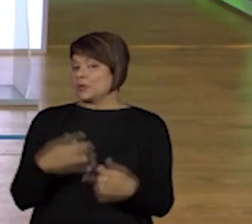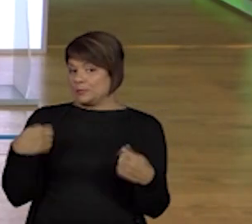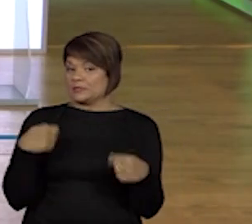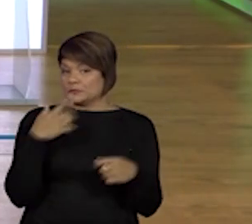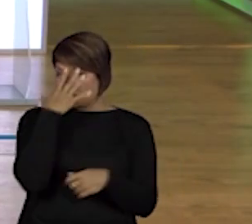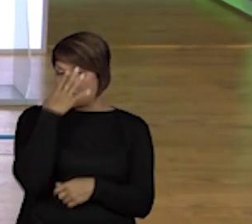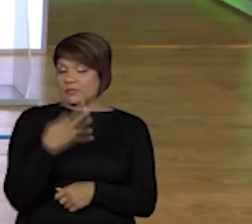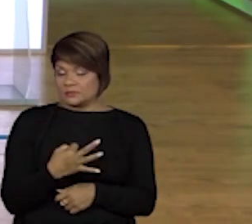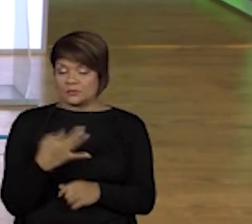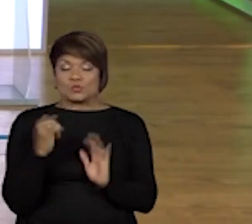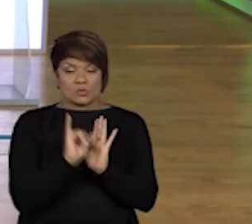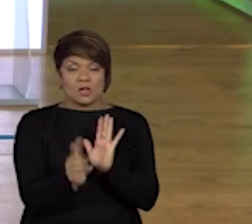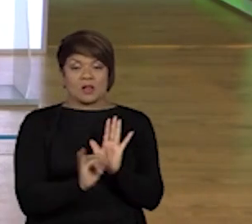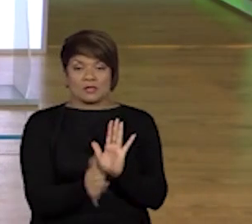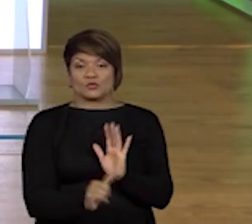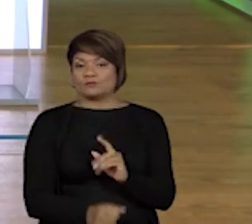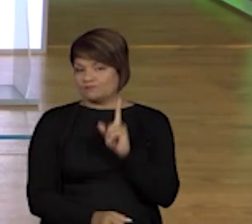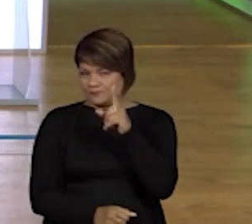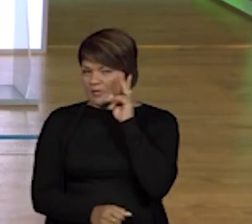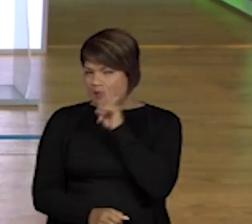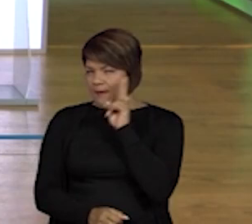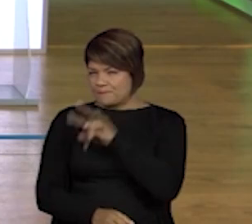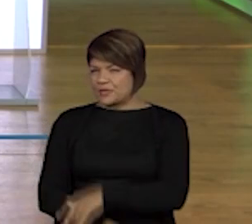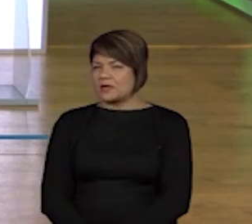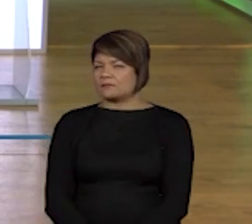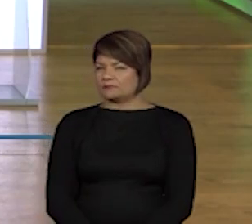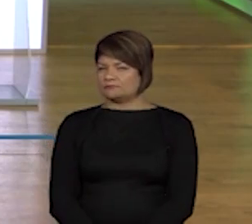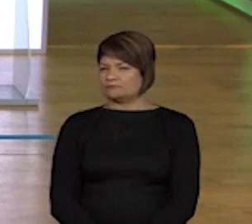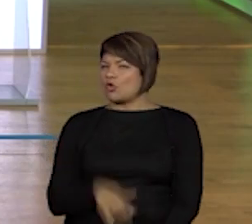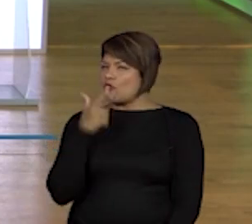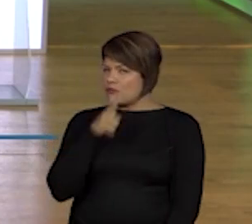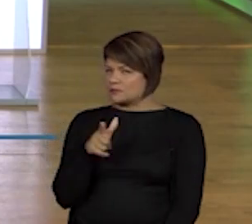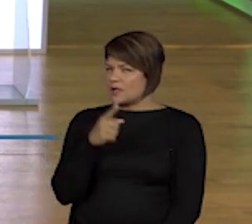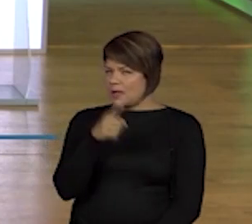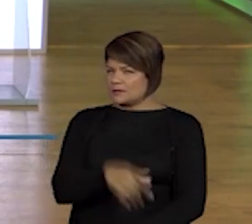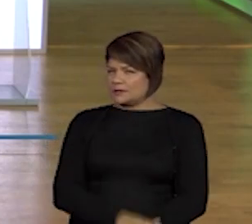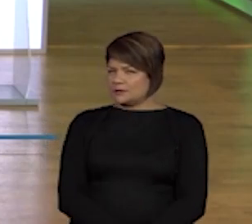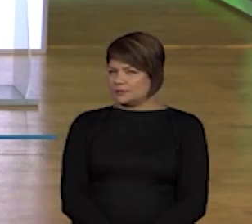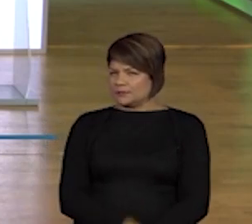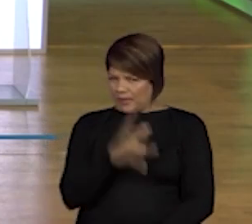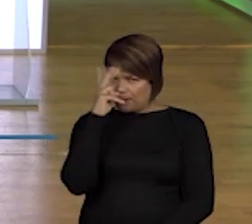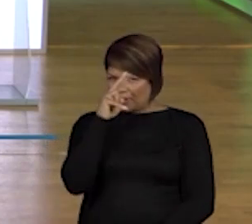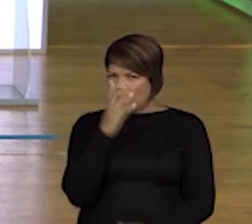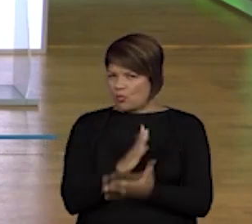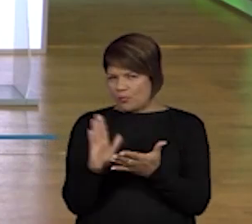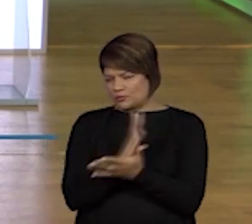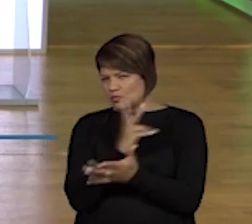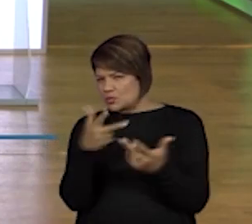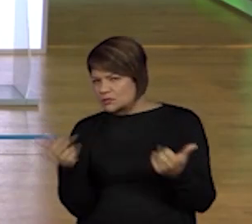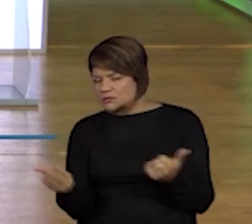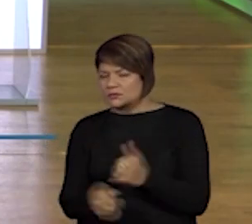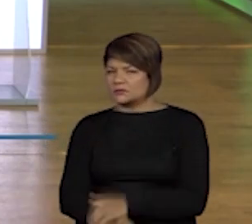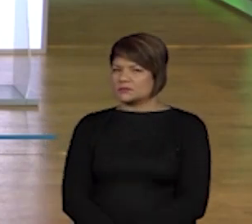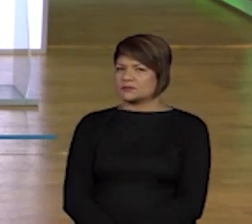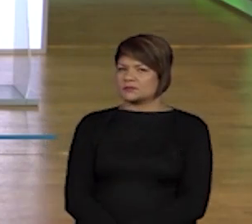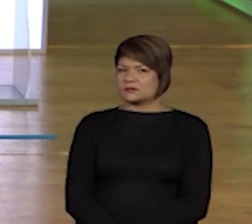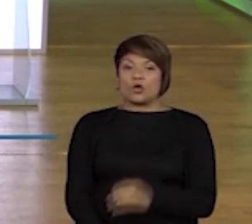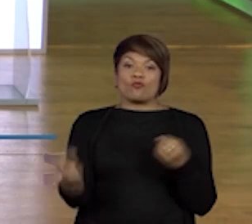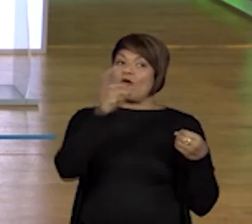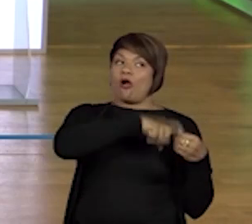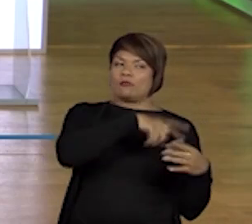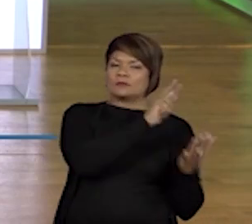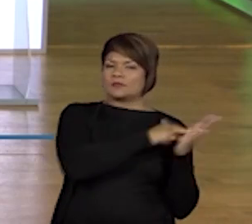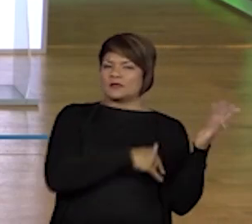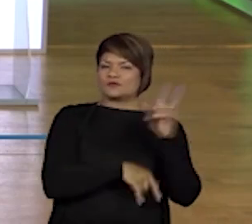do relato. Será que eles lembram? Consegue dizer sem a gente voltar no texto ainda, professora Joyce? Será? Sem voltar no texto, Quem será que vai ser?